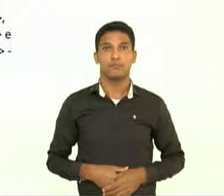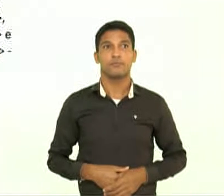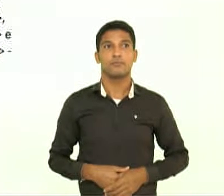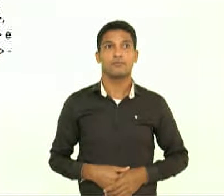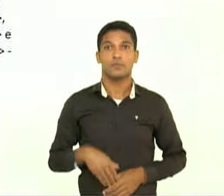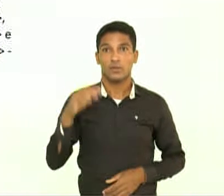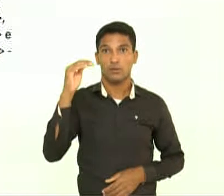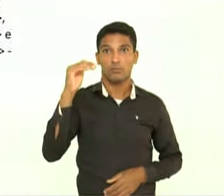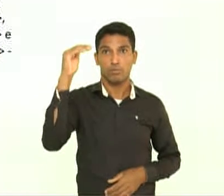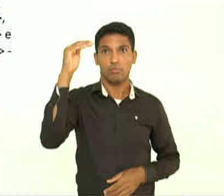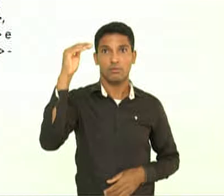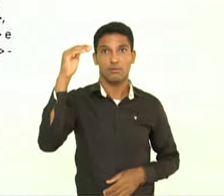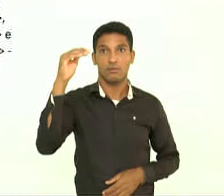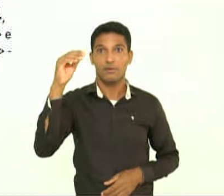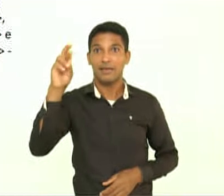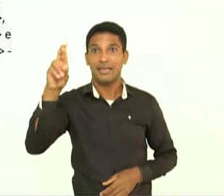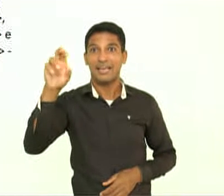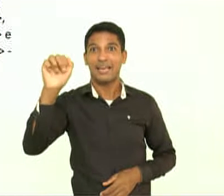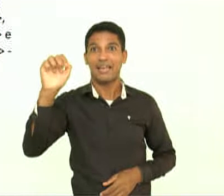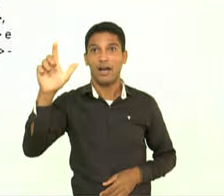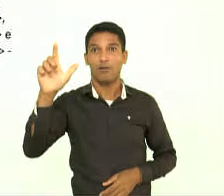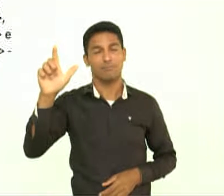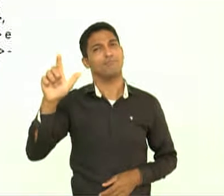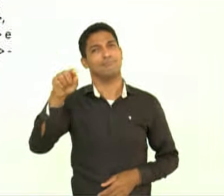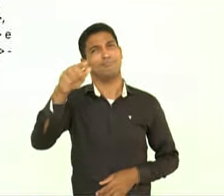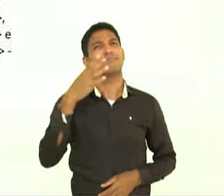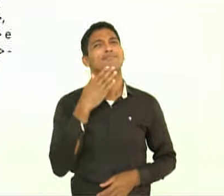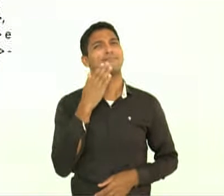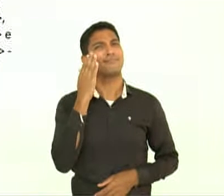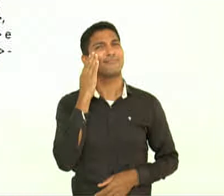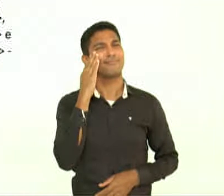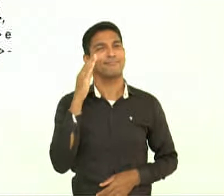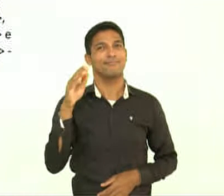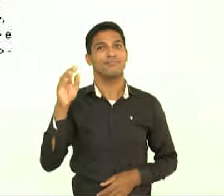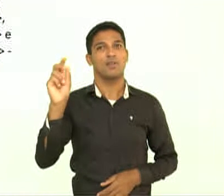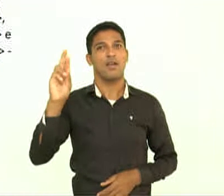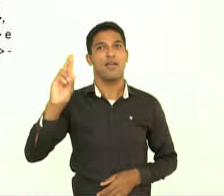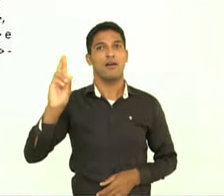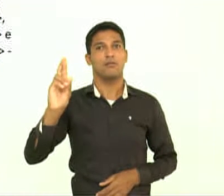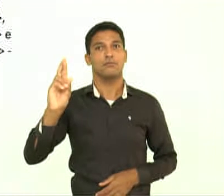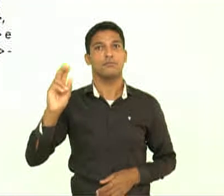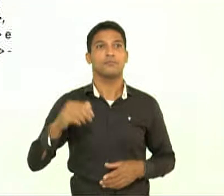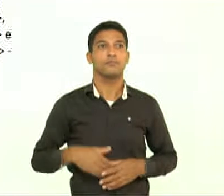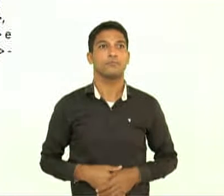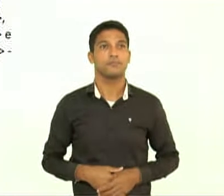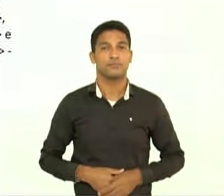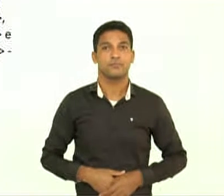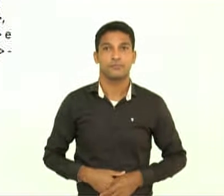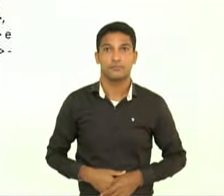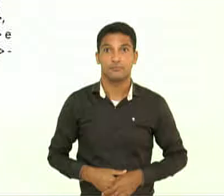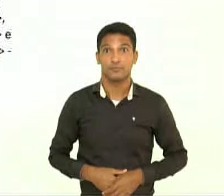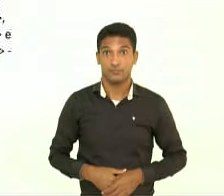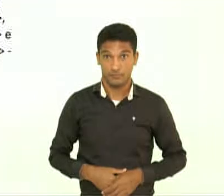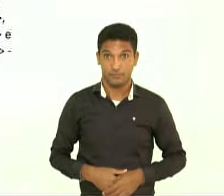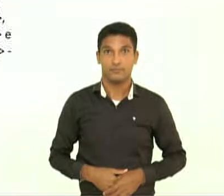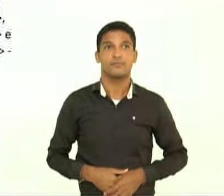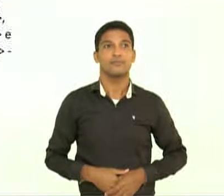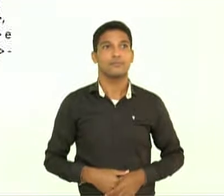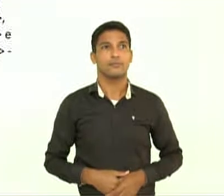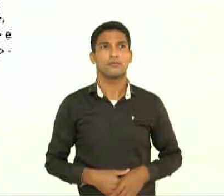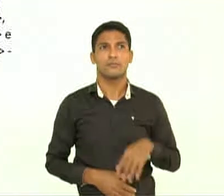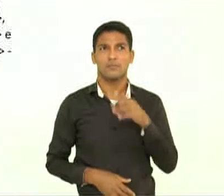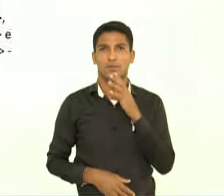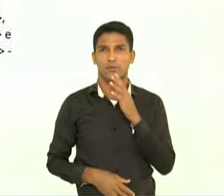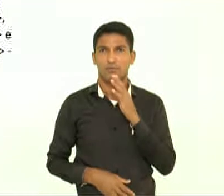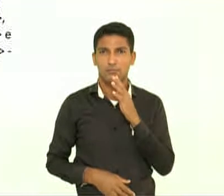superior, real, essa você está acostumado tranquilo. Do seu lado direito superior, conhece